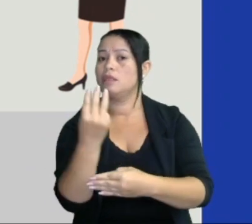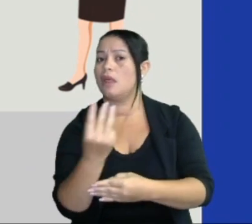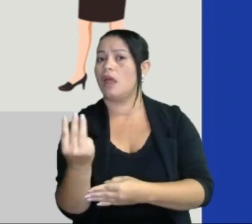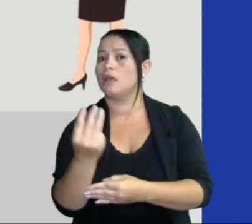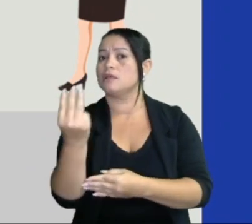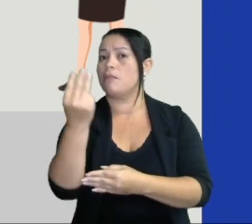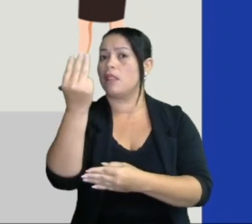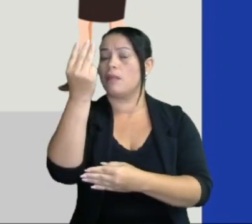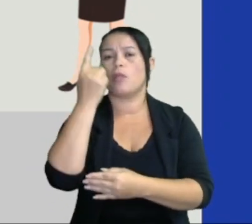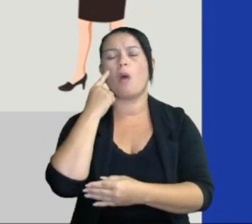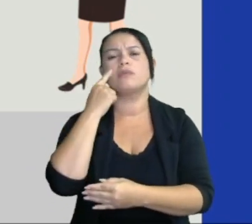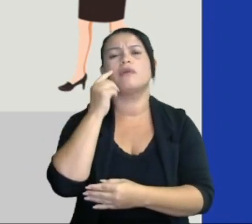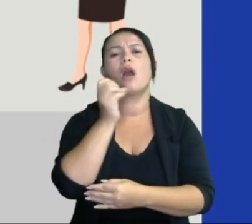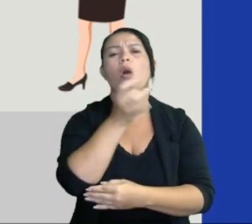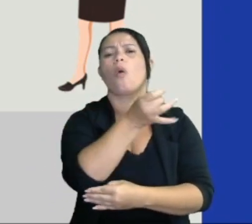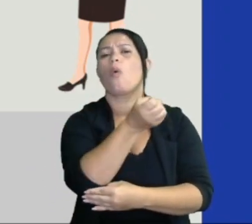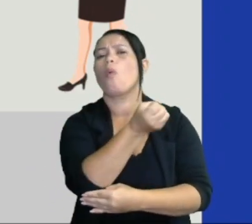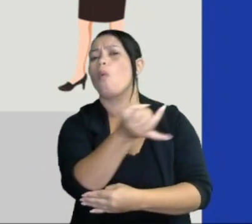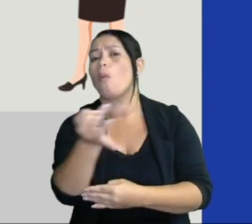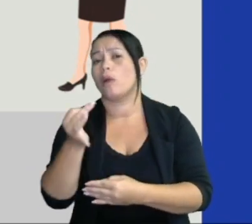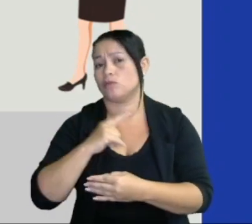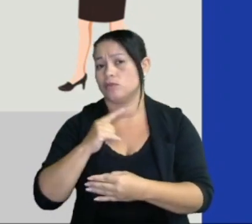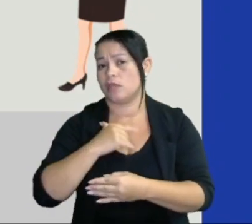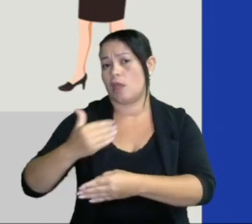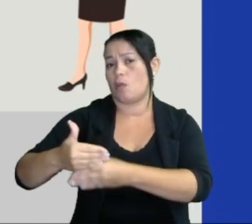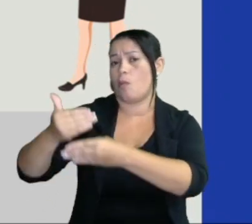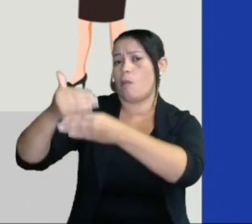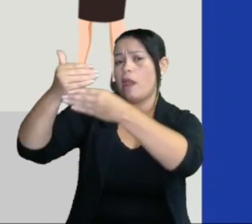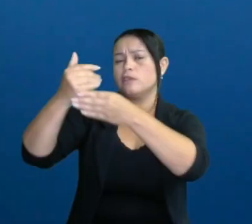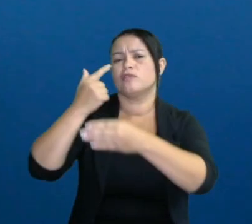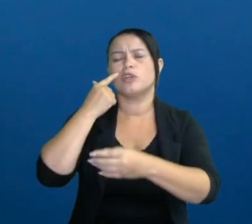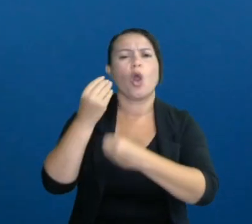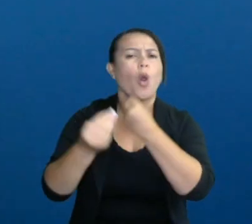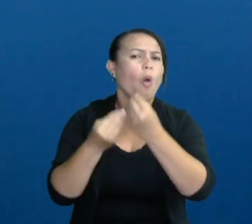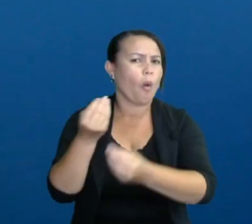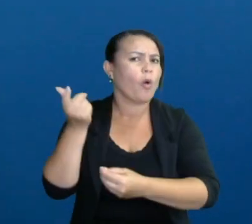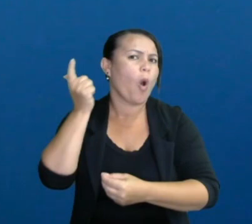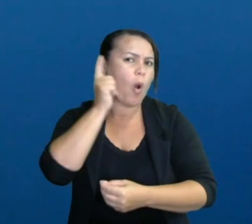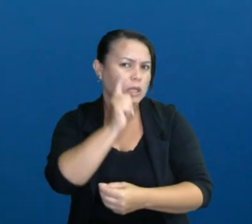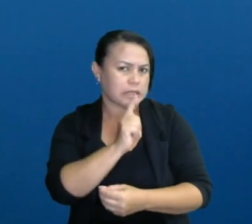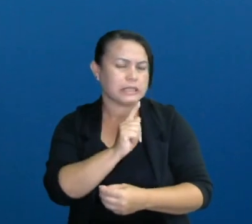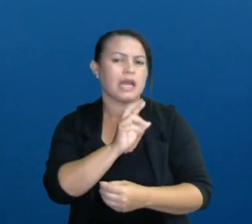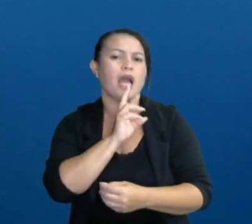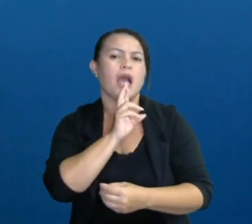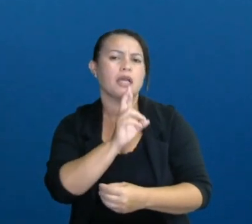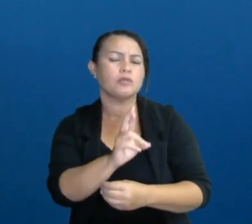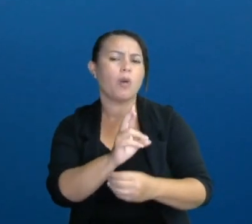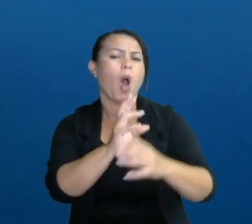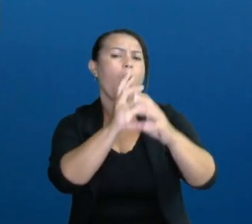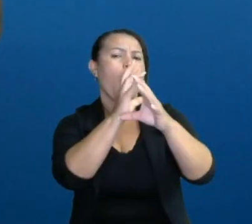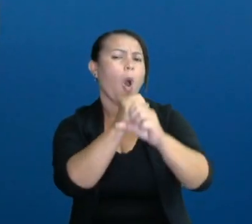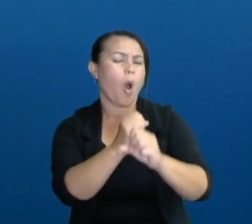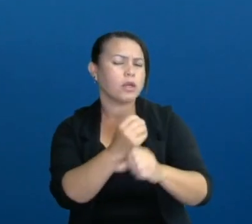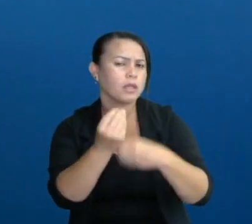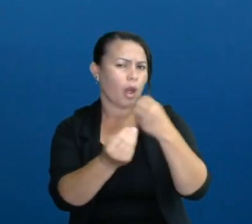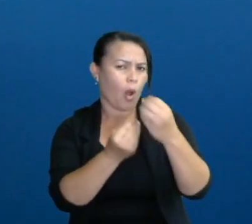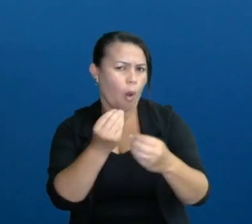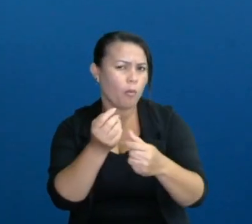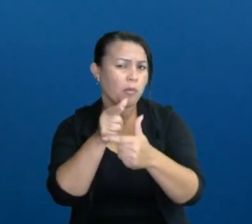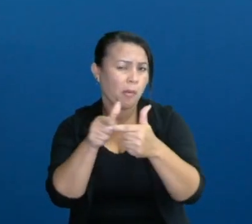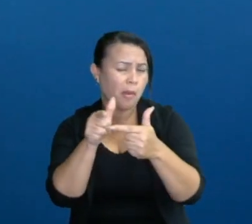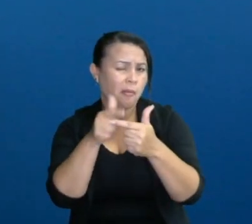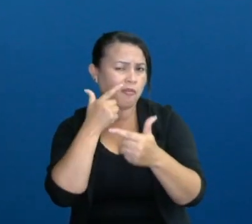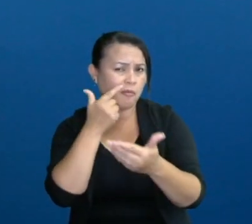Quantos apartamentos há nesse prédio? Como é que a gente consegue encontrar o resultado dessa situação